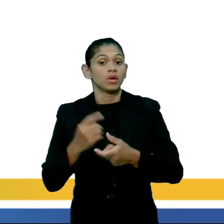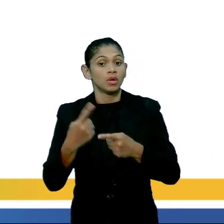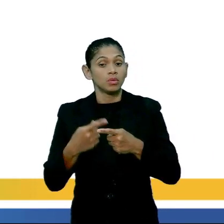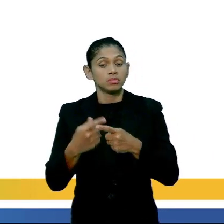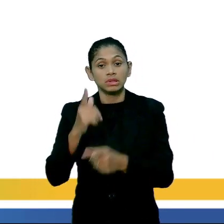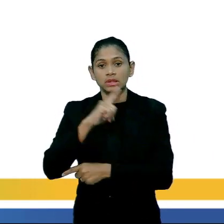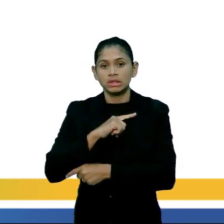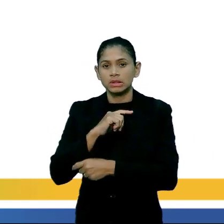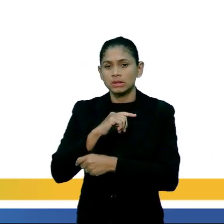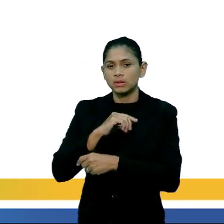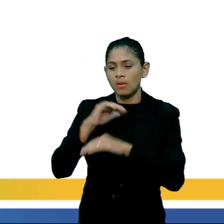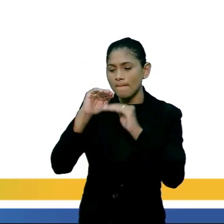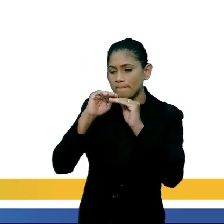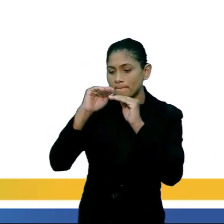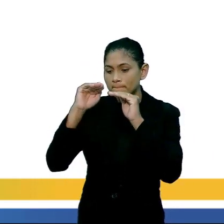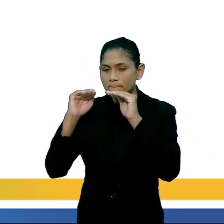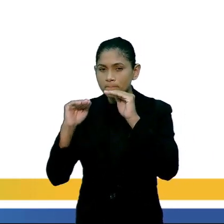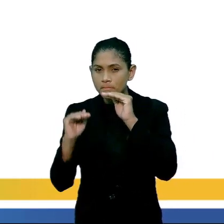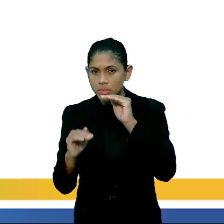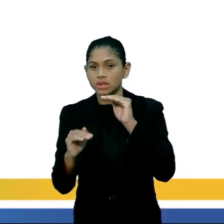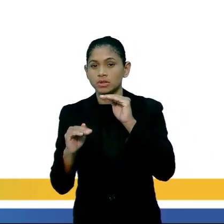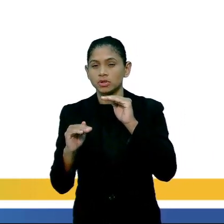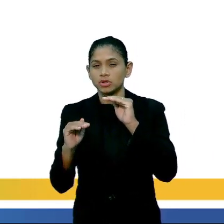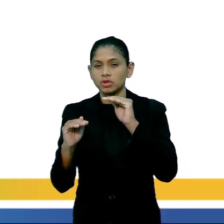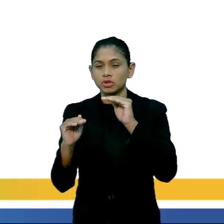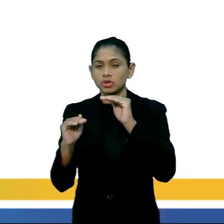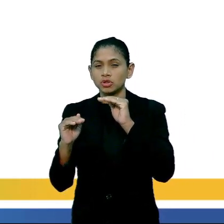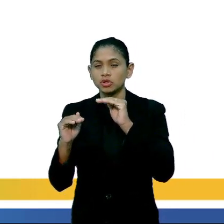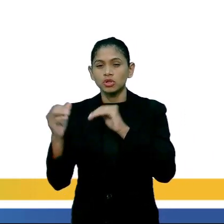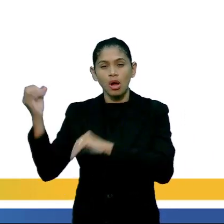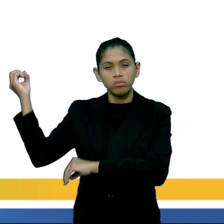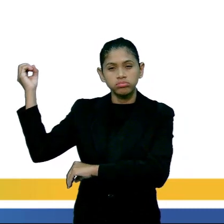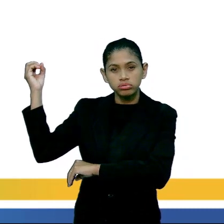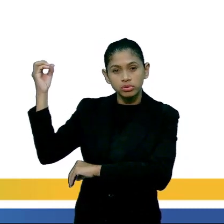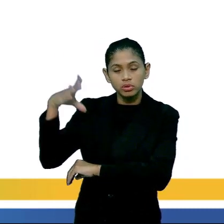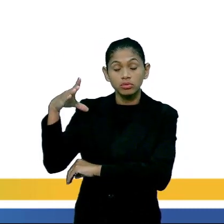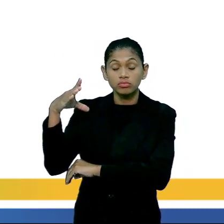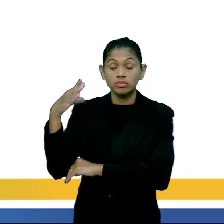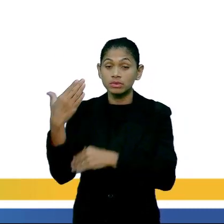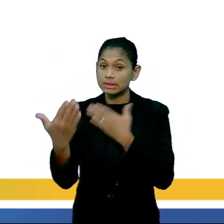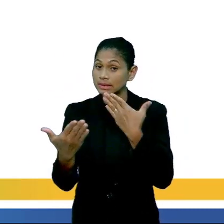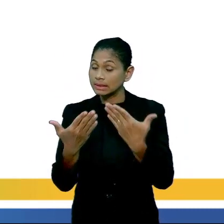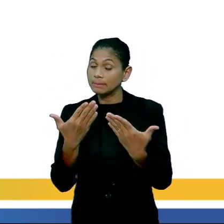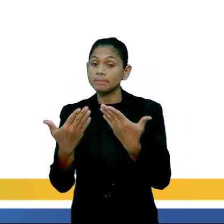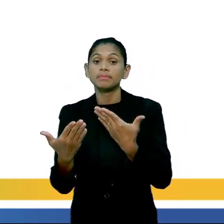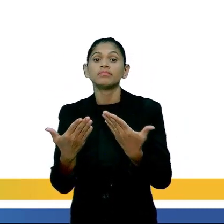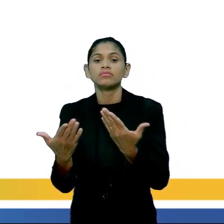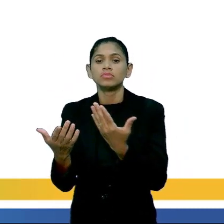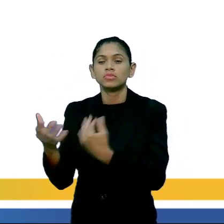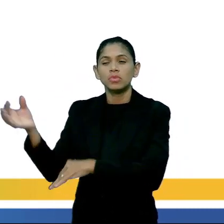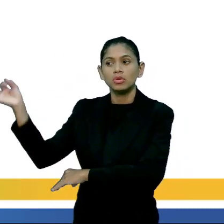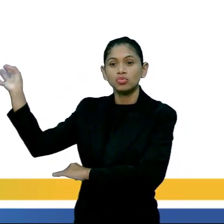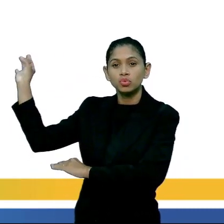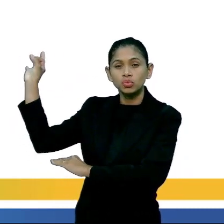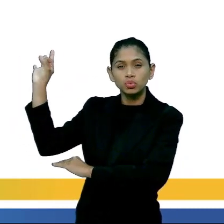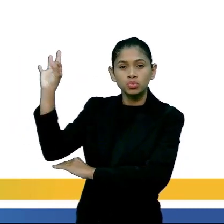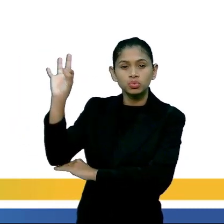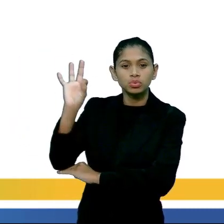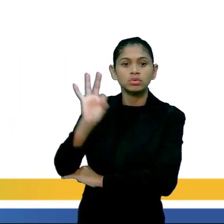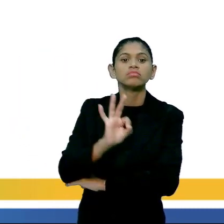luz dependendo da posição do sol. É feito um estrado de vigas iguais,